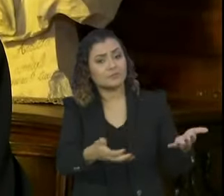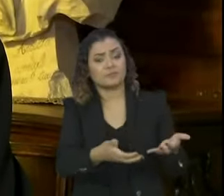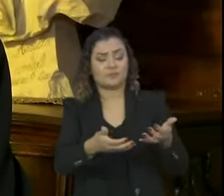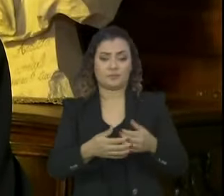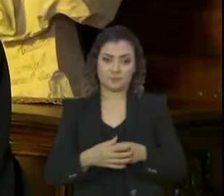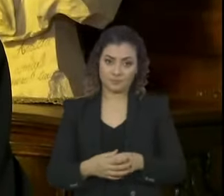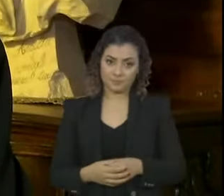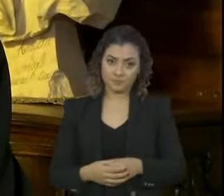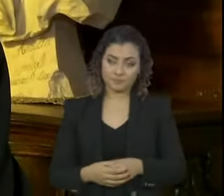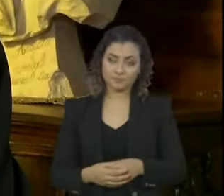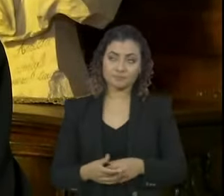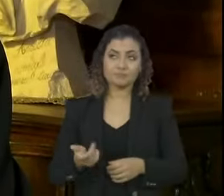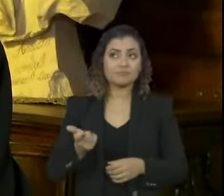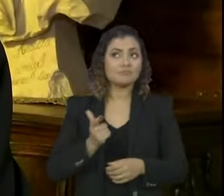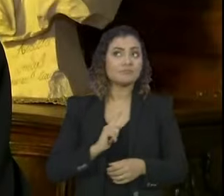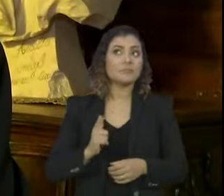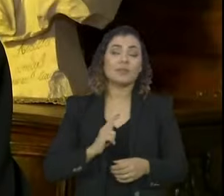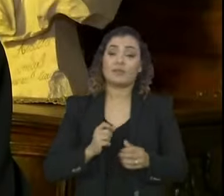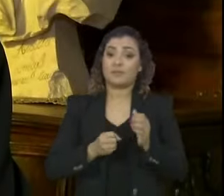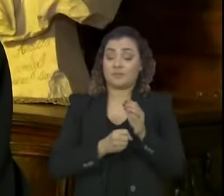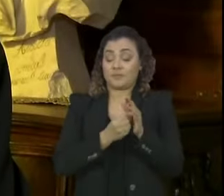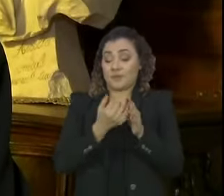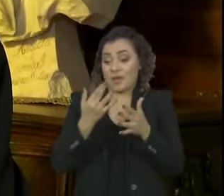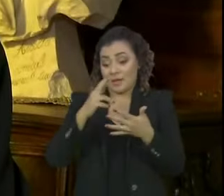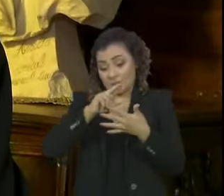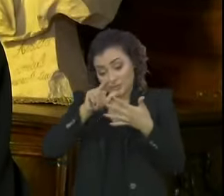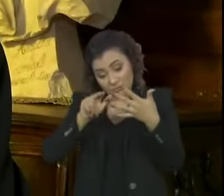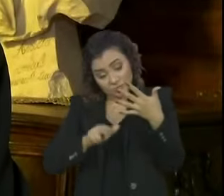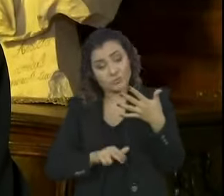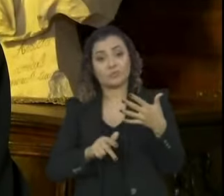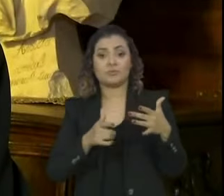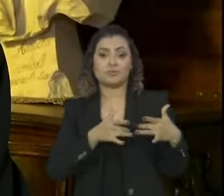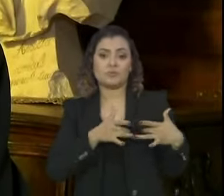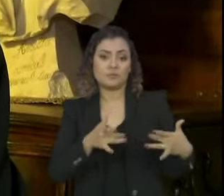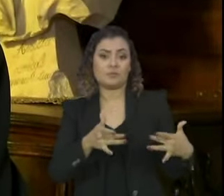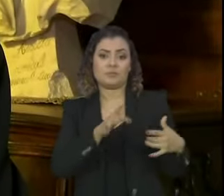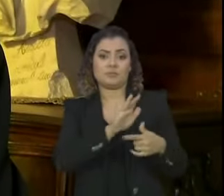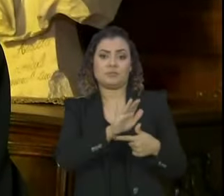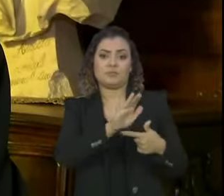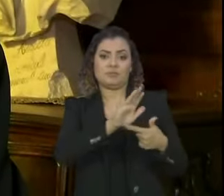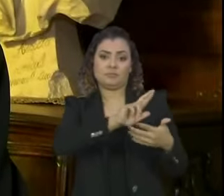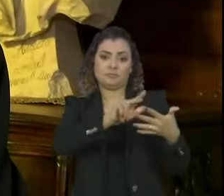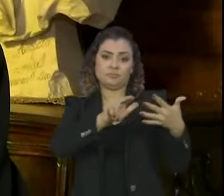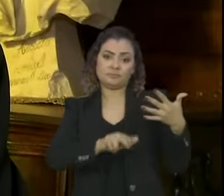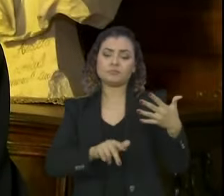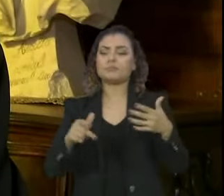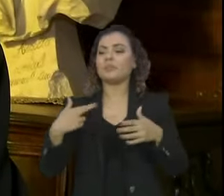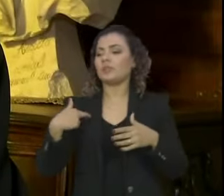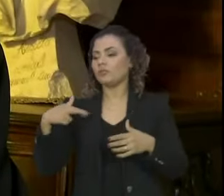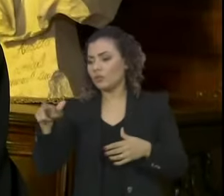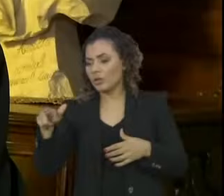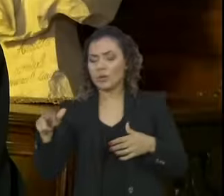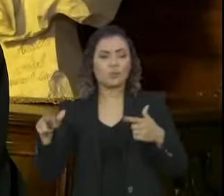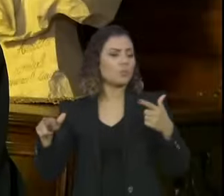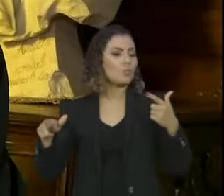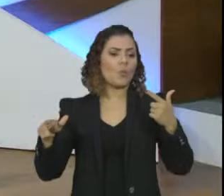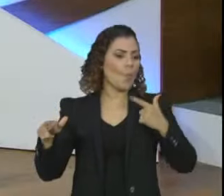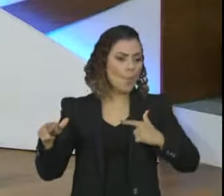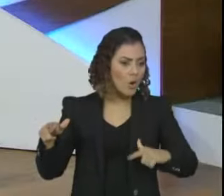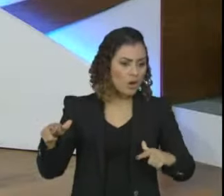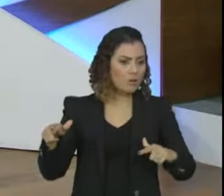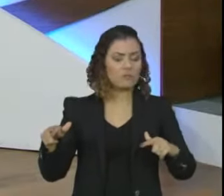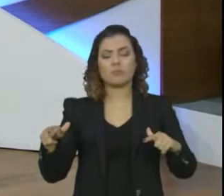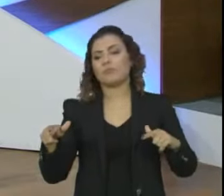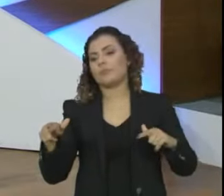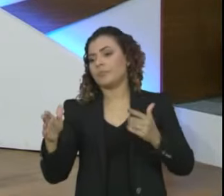existem ações de solidariedade em quantidade por pessoas religiosas Os Religiosos